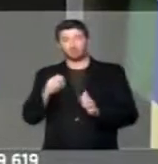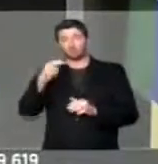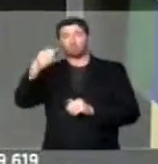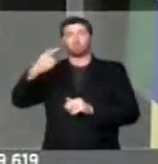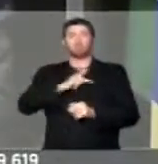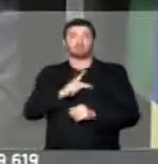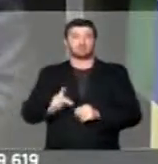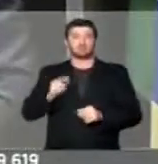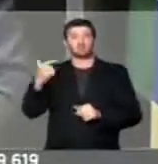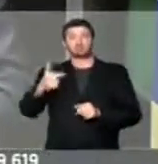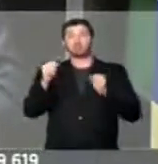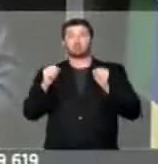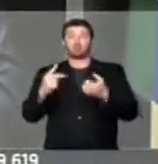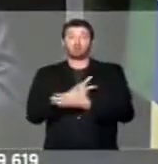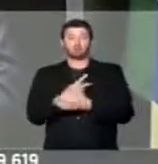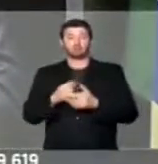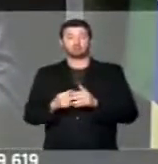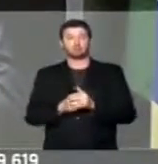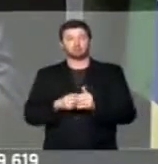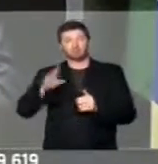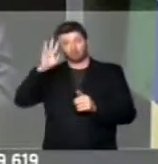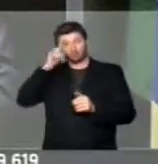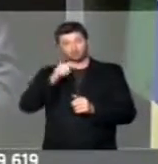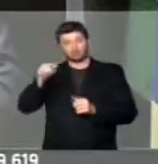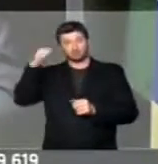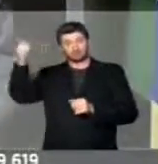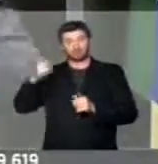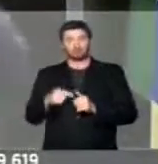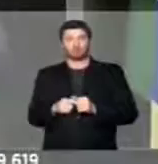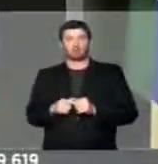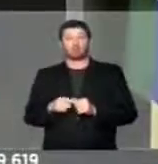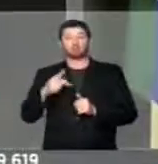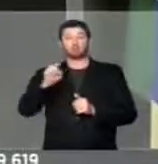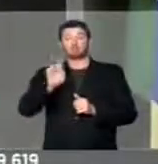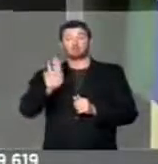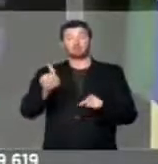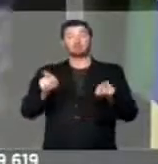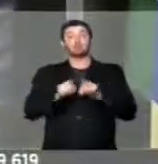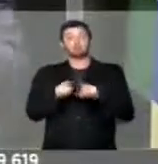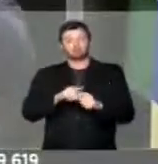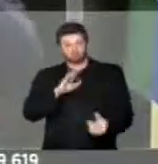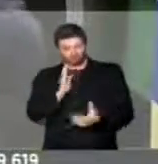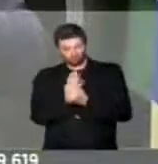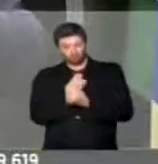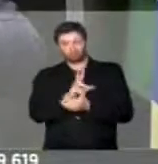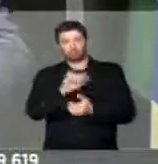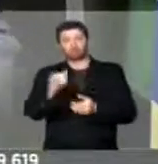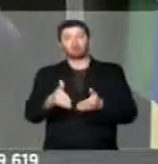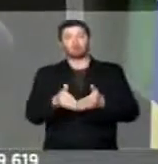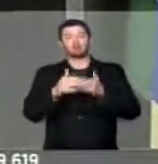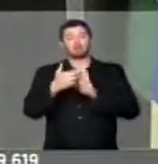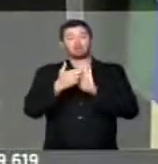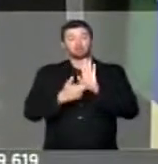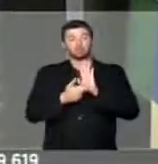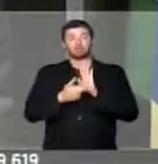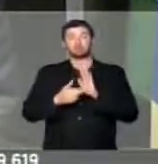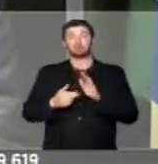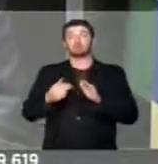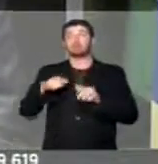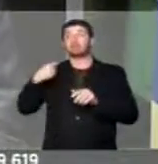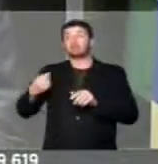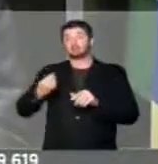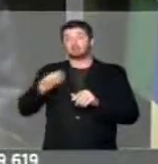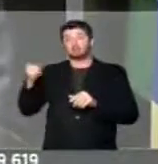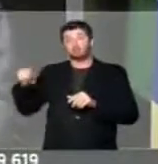que pode assumir manda da partida quarta feira que vem o psdb vai entrar com uma ação pedindo edson sombra que aqueles com um